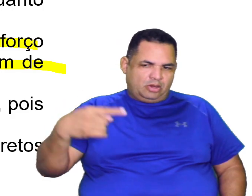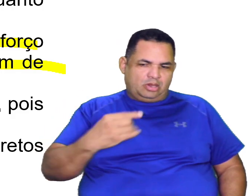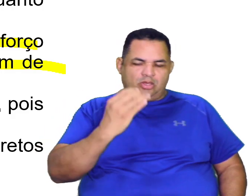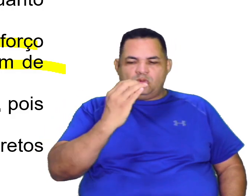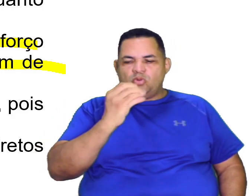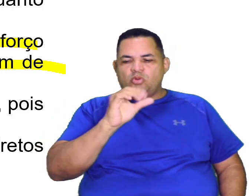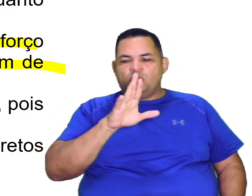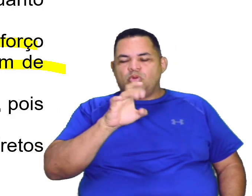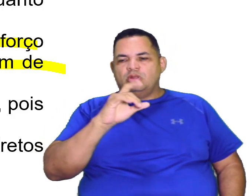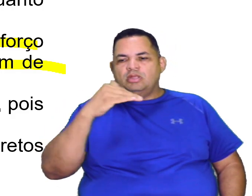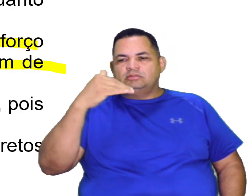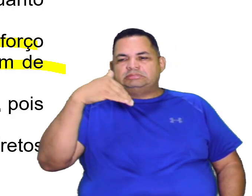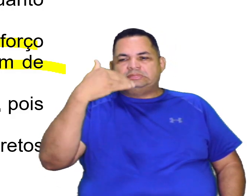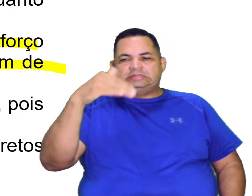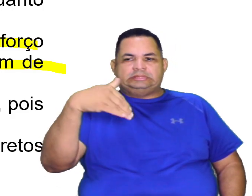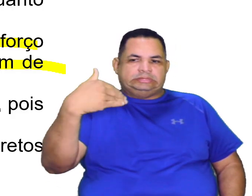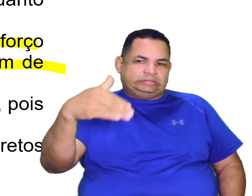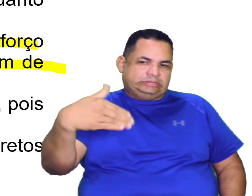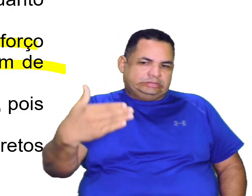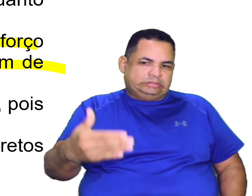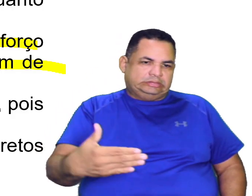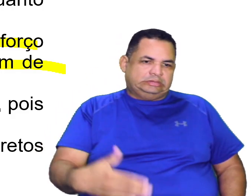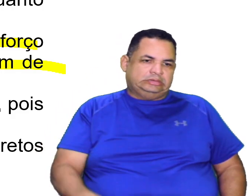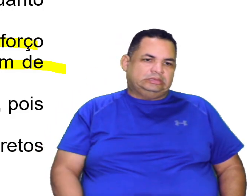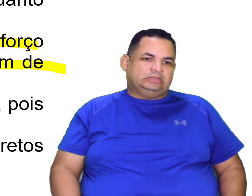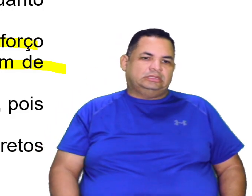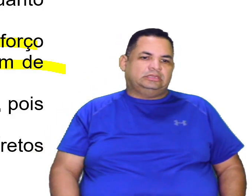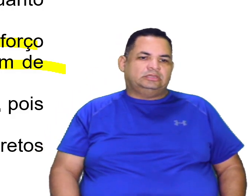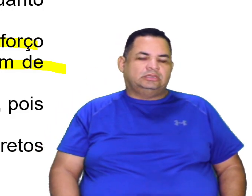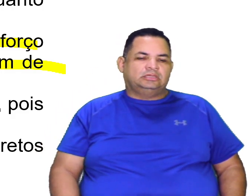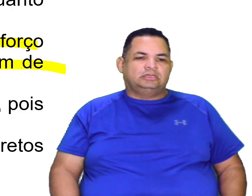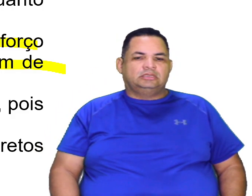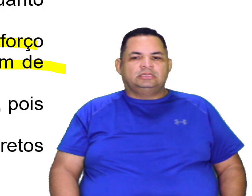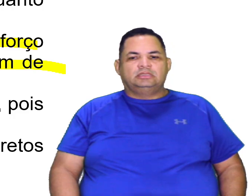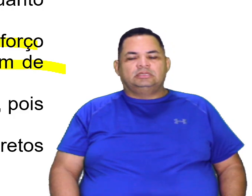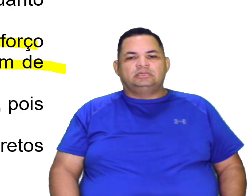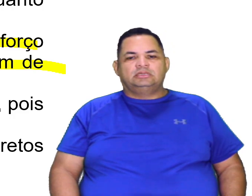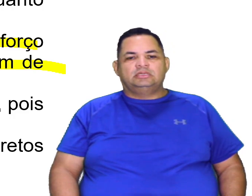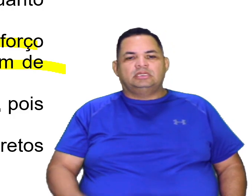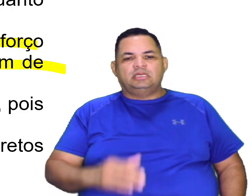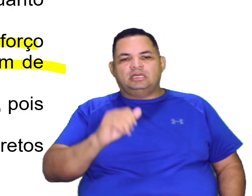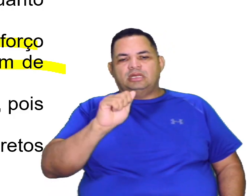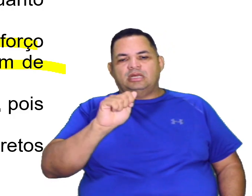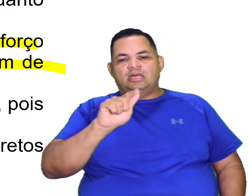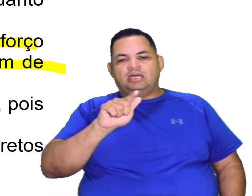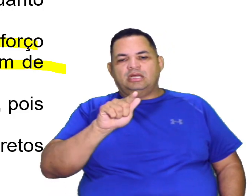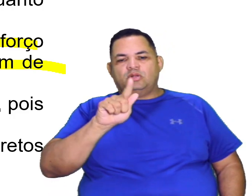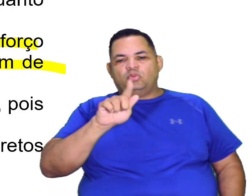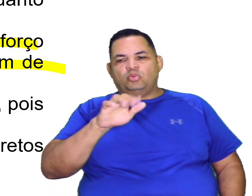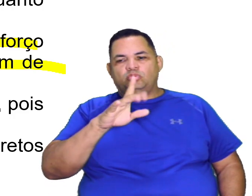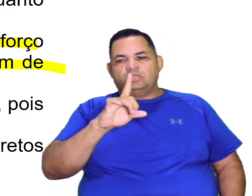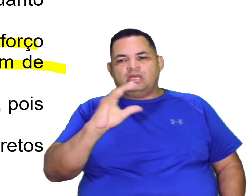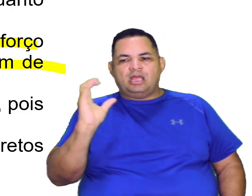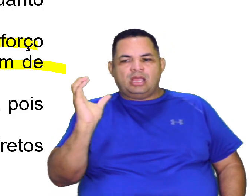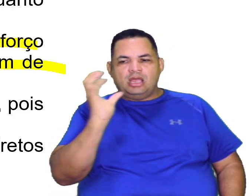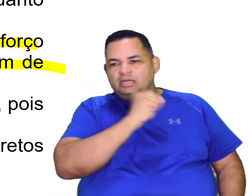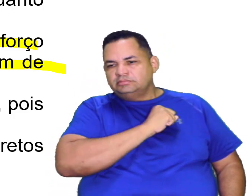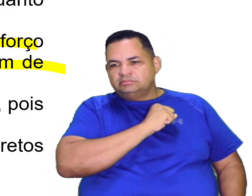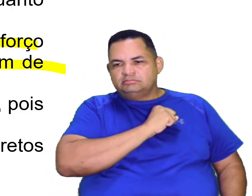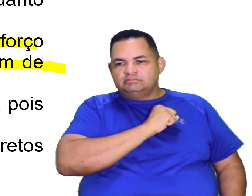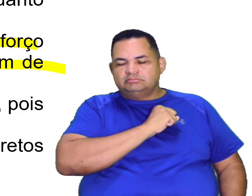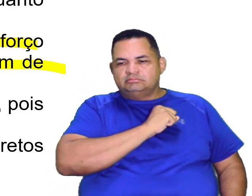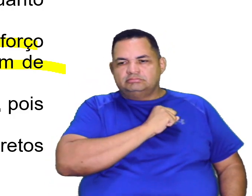vai se desenvolvendo por muito, muito tempo. E a aguda, ela acontece de forma